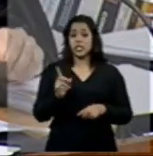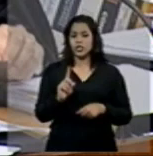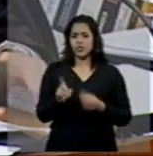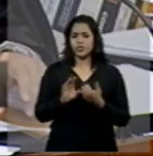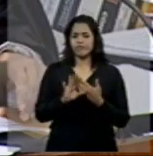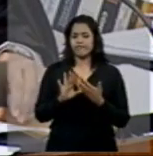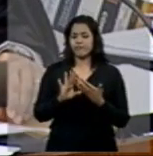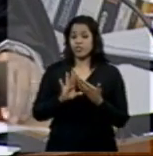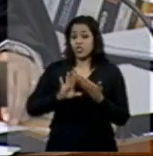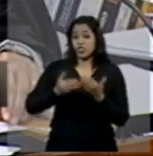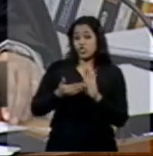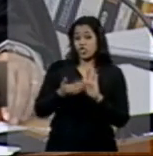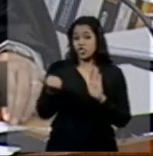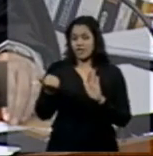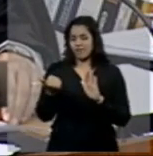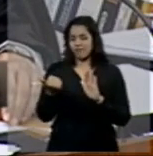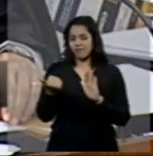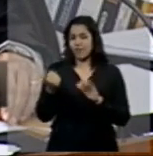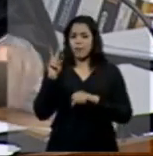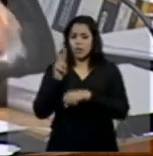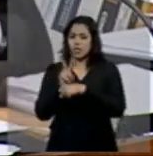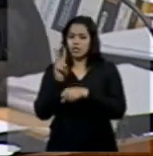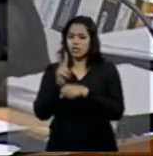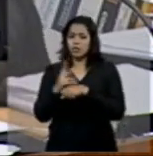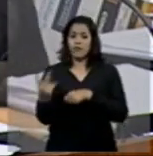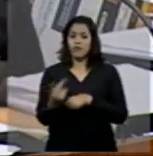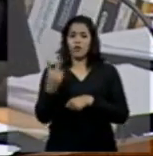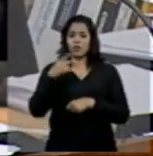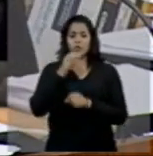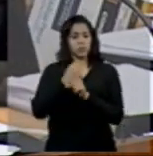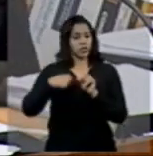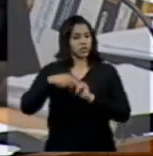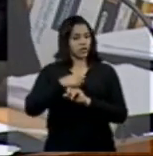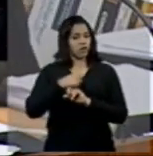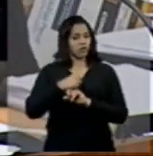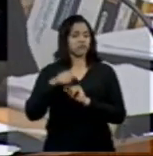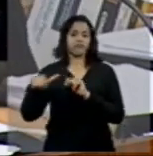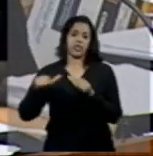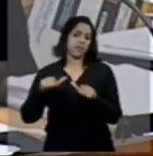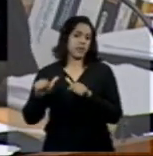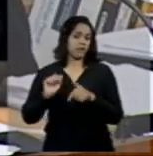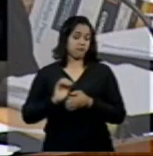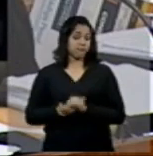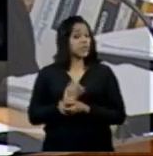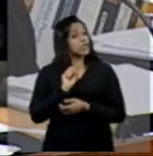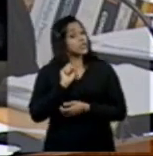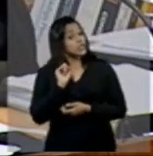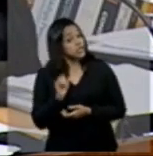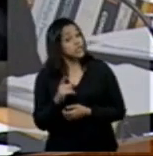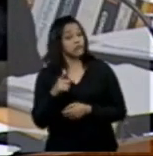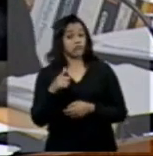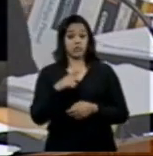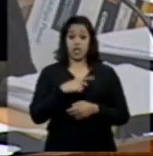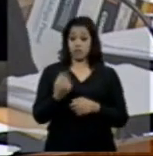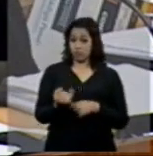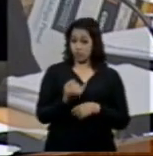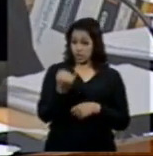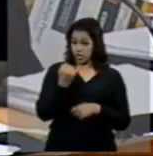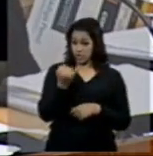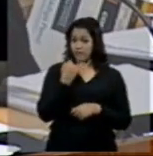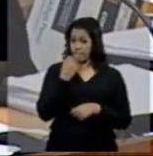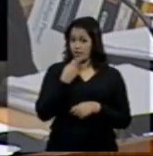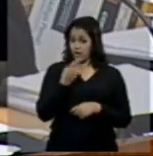afasta a proteção aos valores sociais do trabalho. Se houver, e aí importante